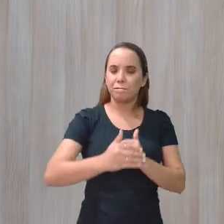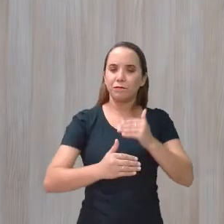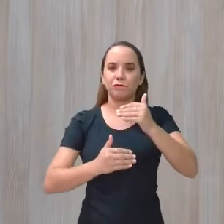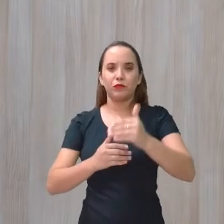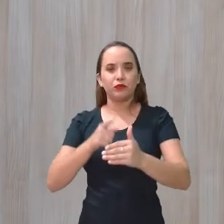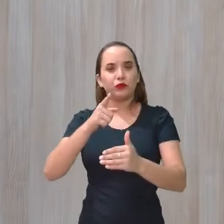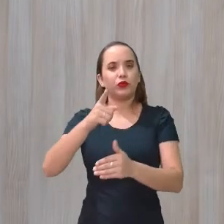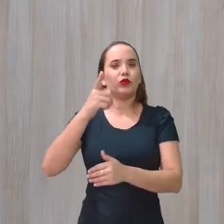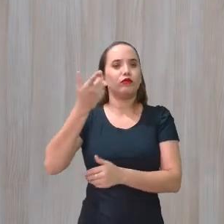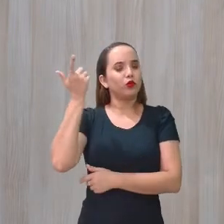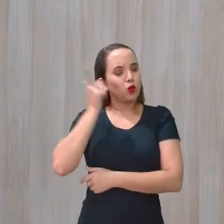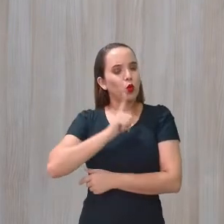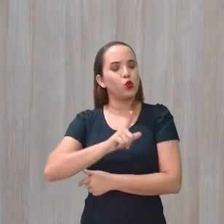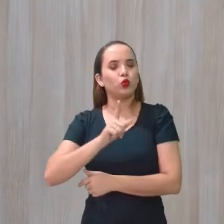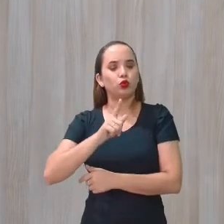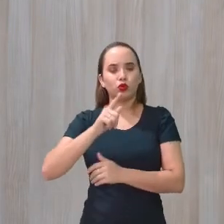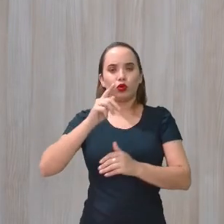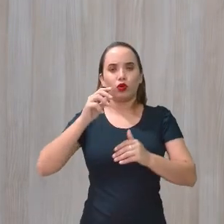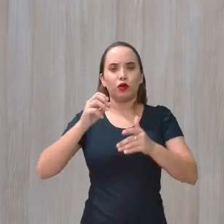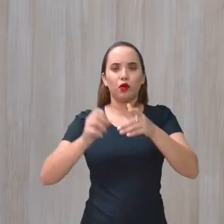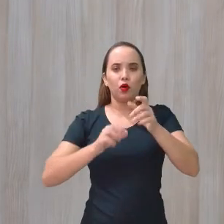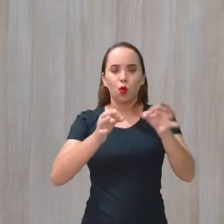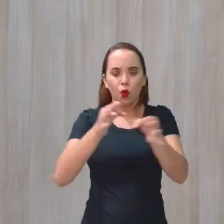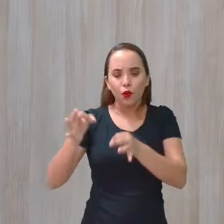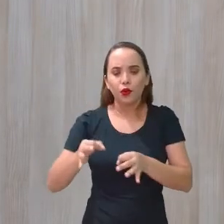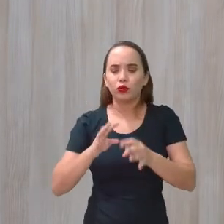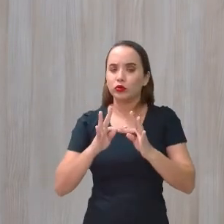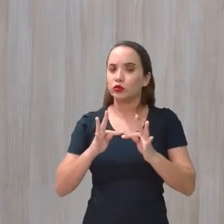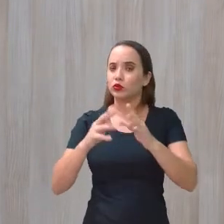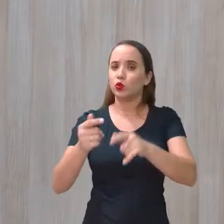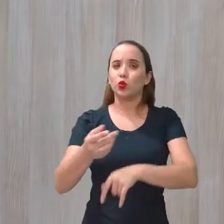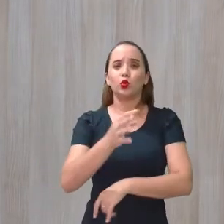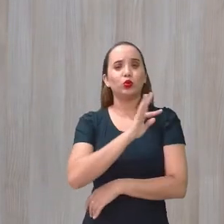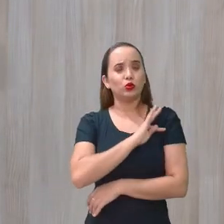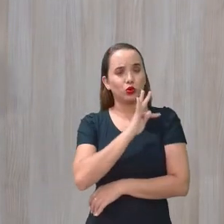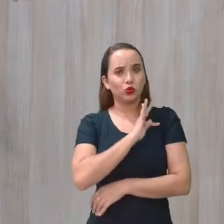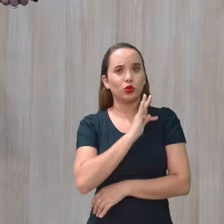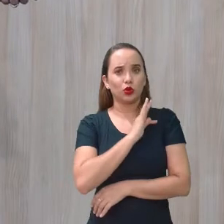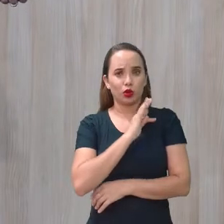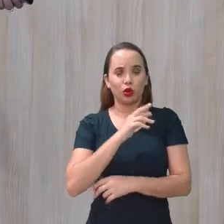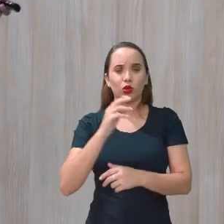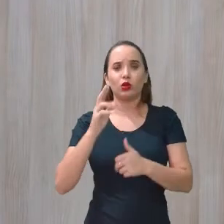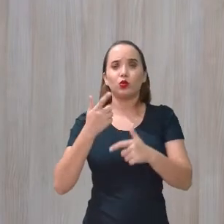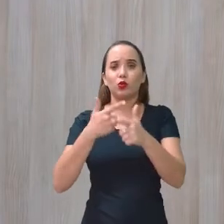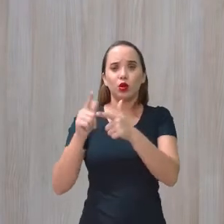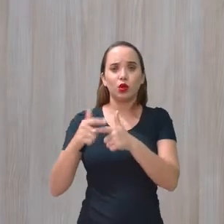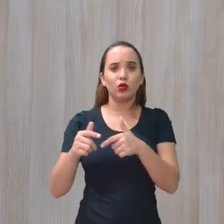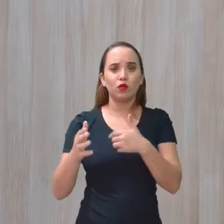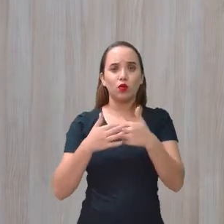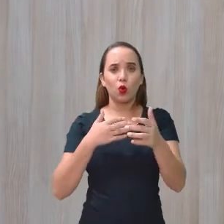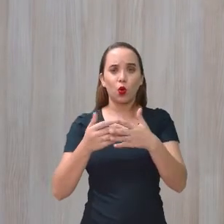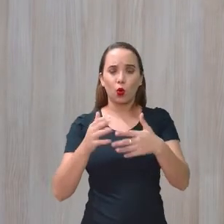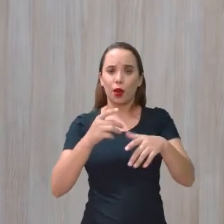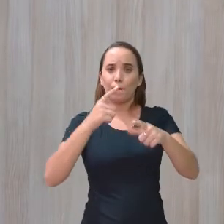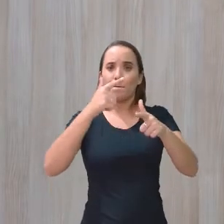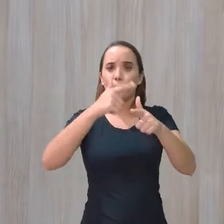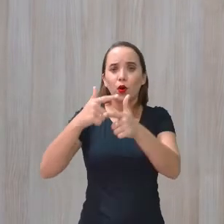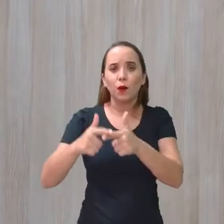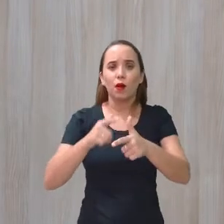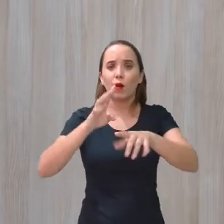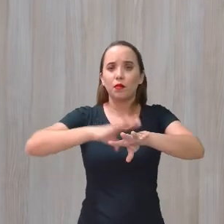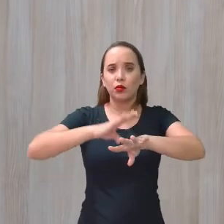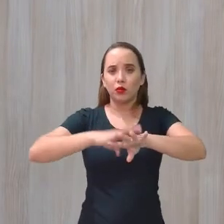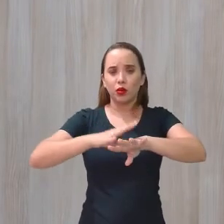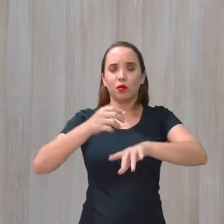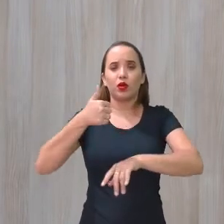consiga desenvolver todas as técnicas necessárias para você resolver qualquer equação do primeiro grau, qualquer sistema